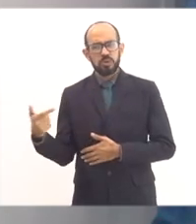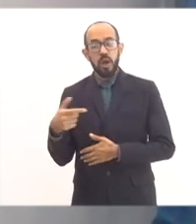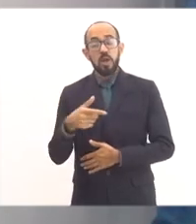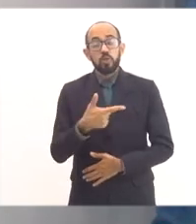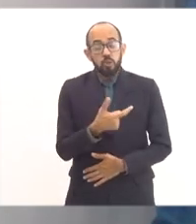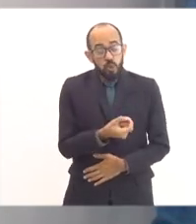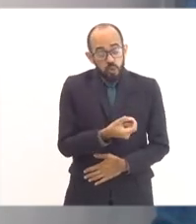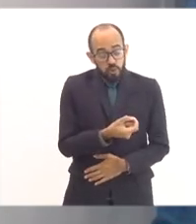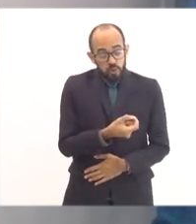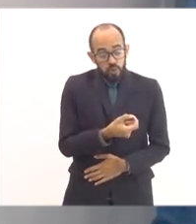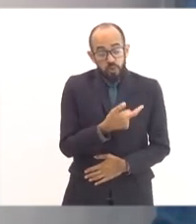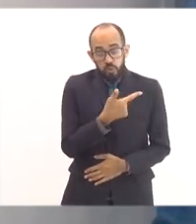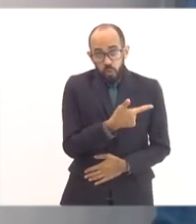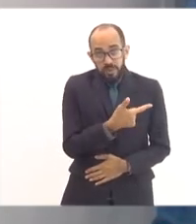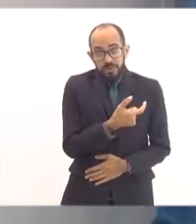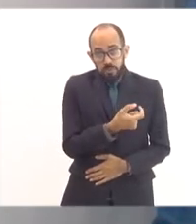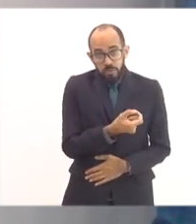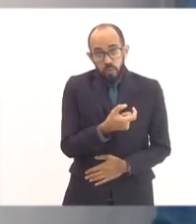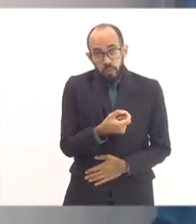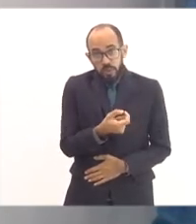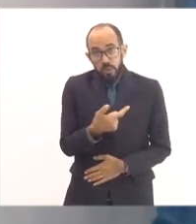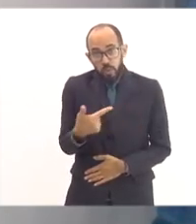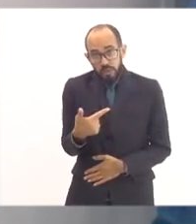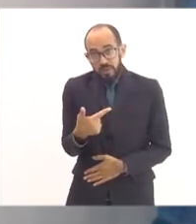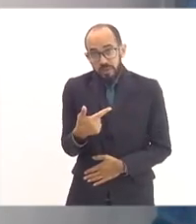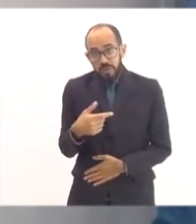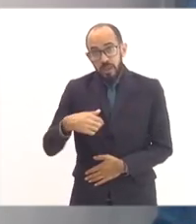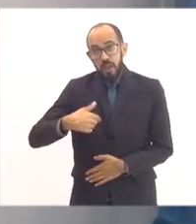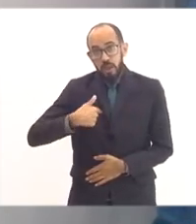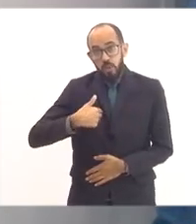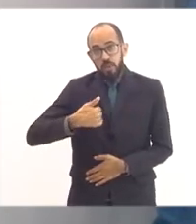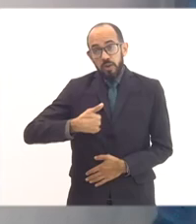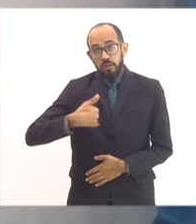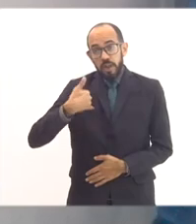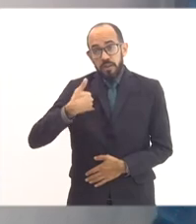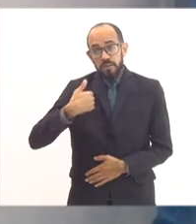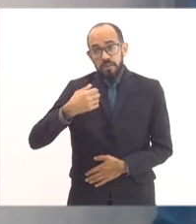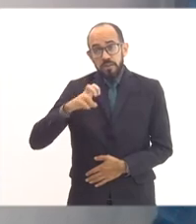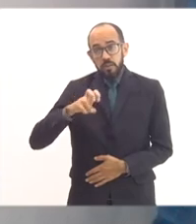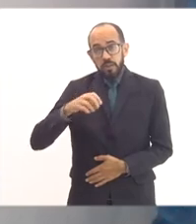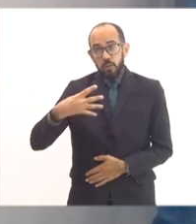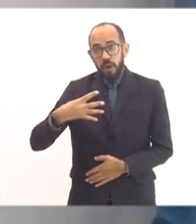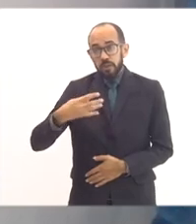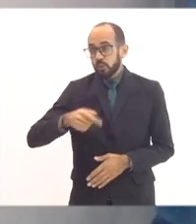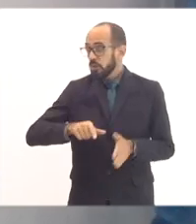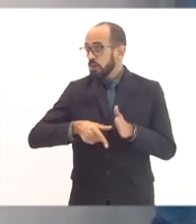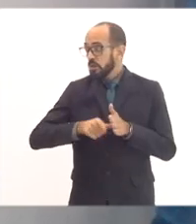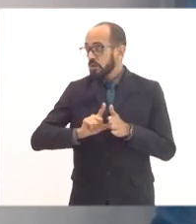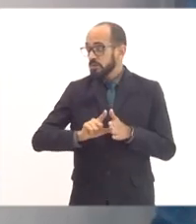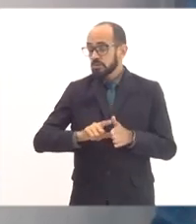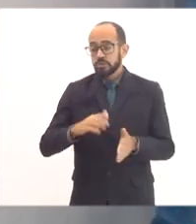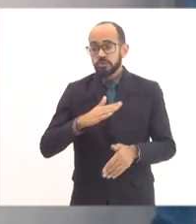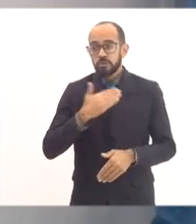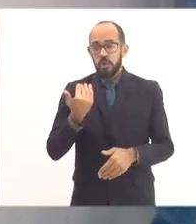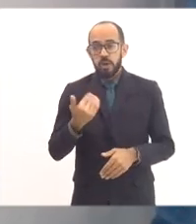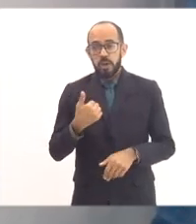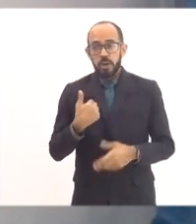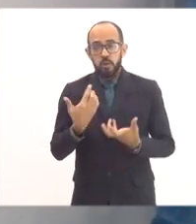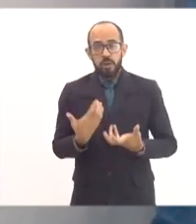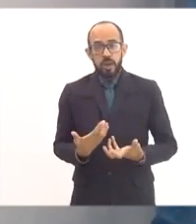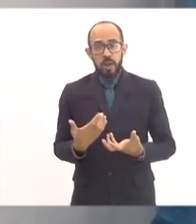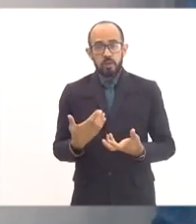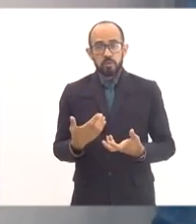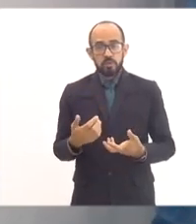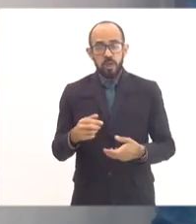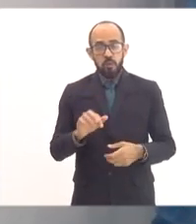tenho 54 anos que eu fiz. Então, é um sonho que eu quero realizar ainda, antes que eu parta dessa vida aqui. Eu quero ser bombeiro,